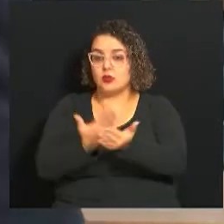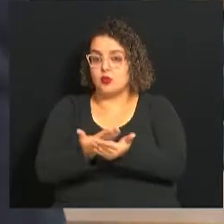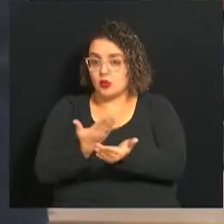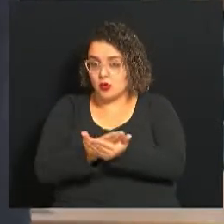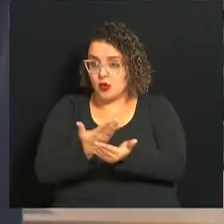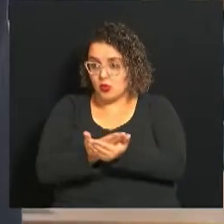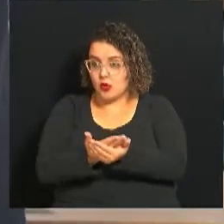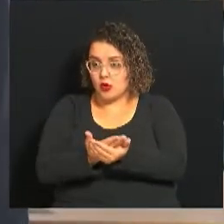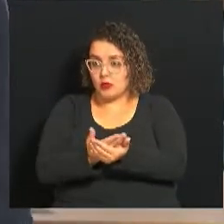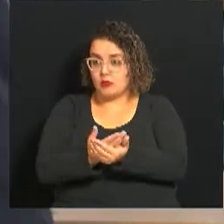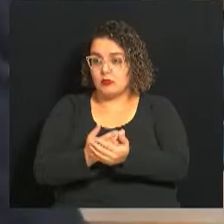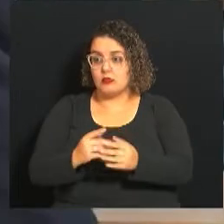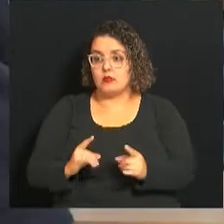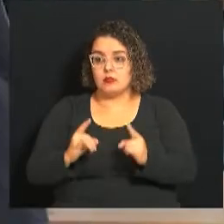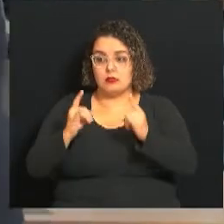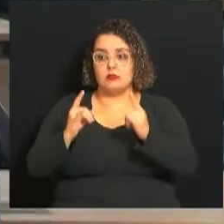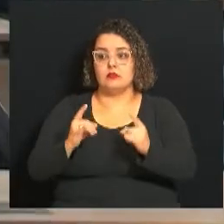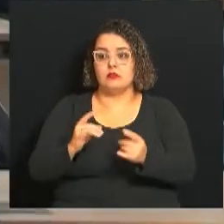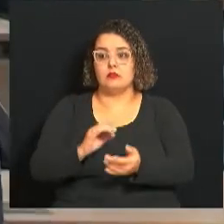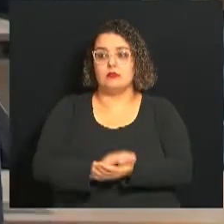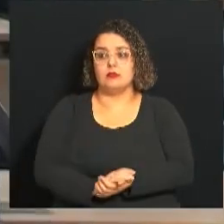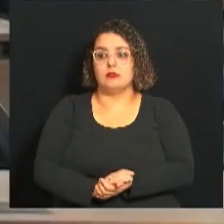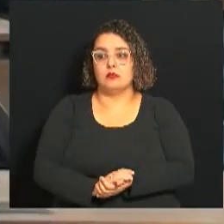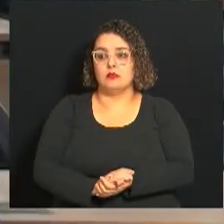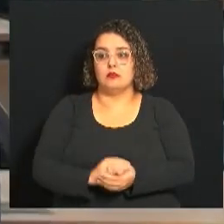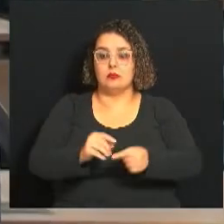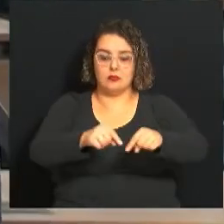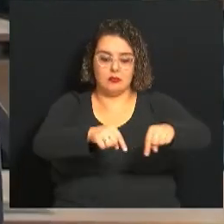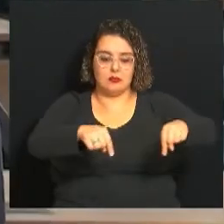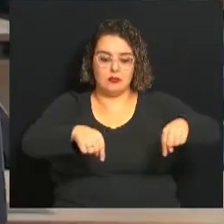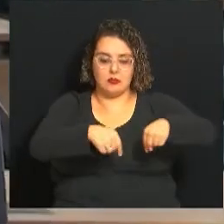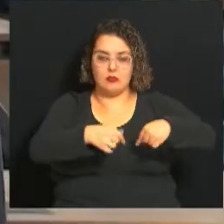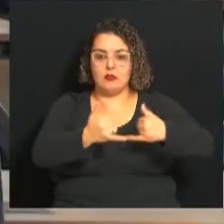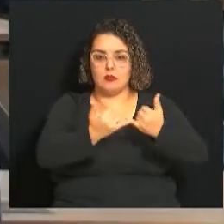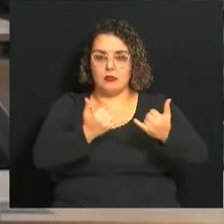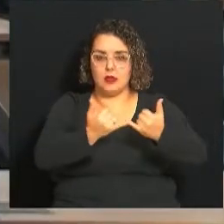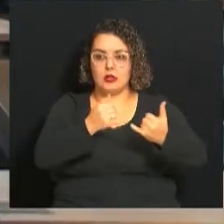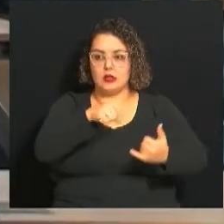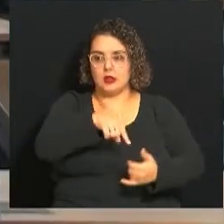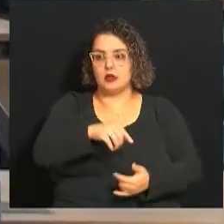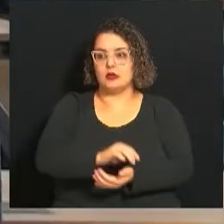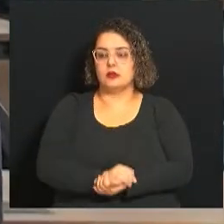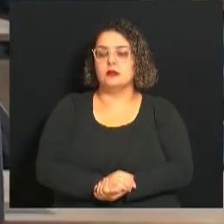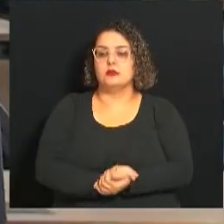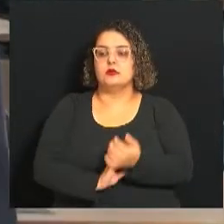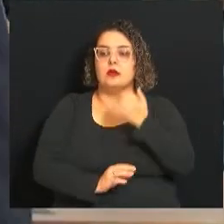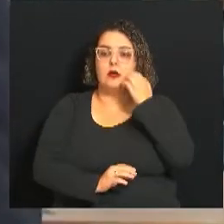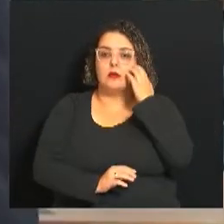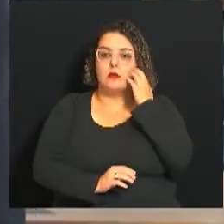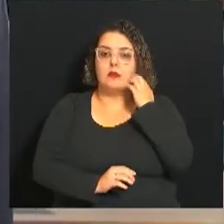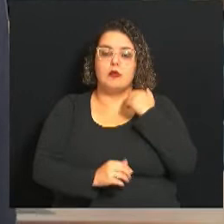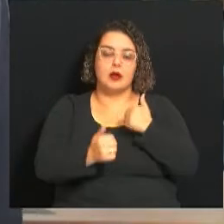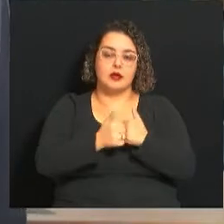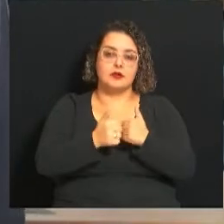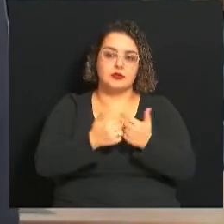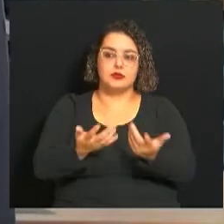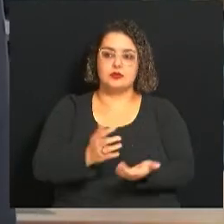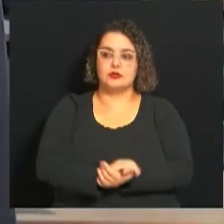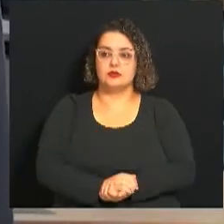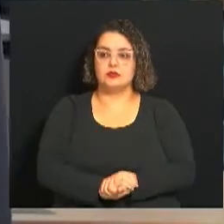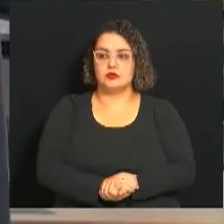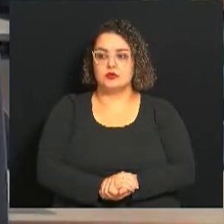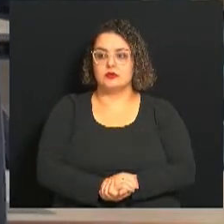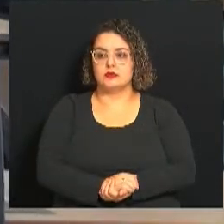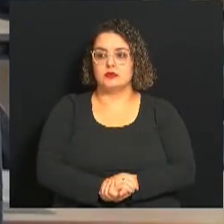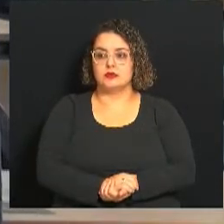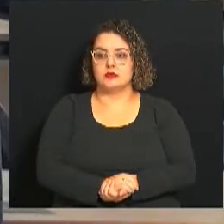fica o prédio aqui a meia quadra praticamente aqui deste prédio. E foi um